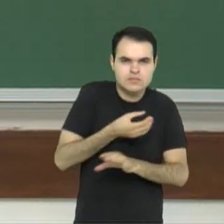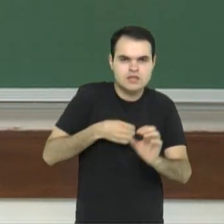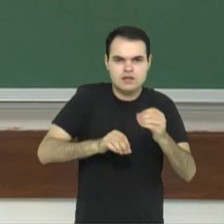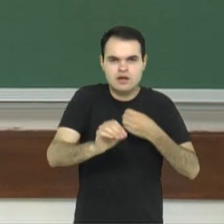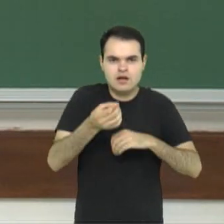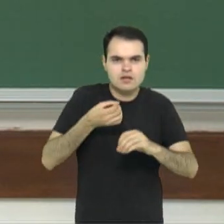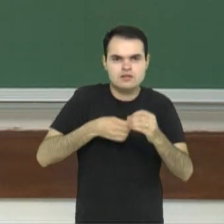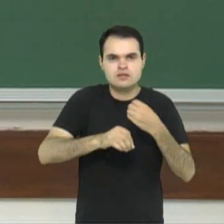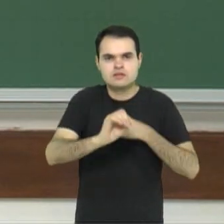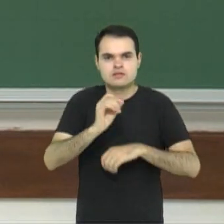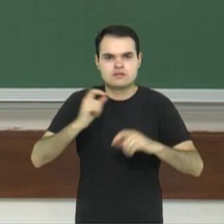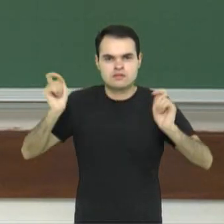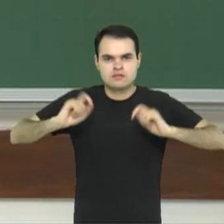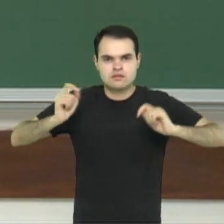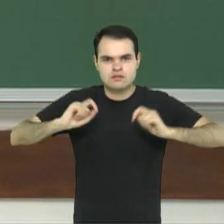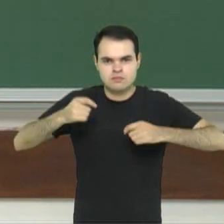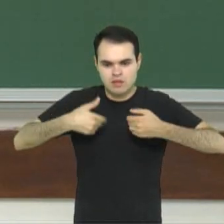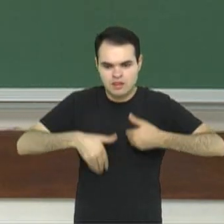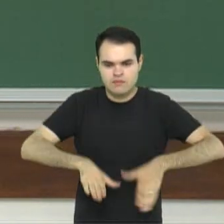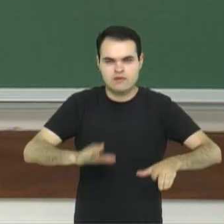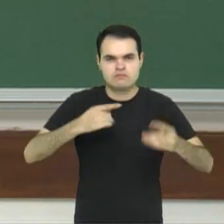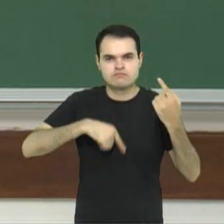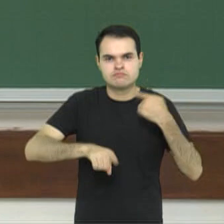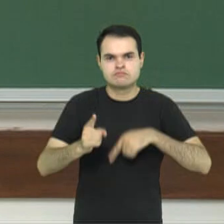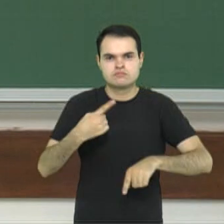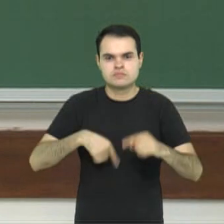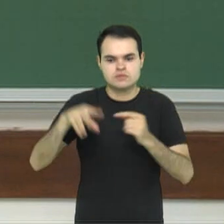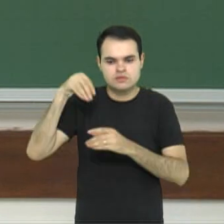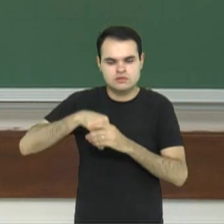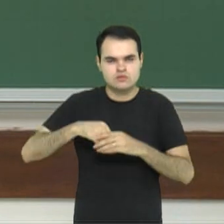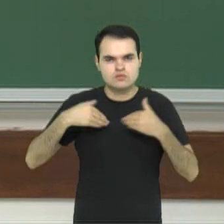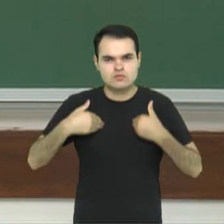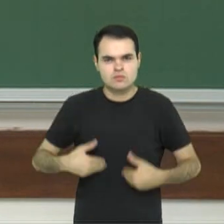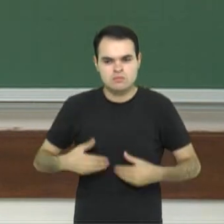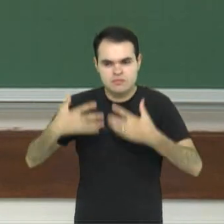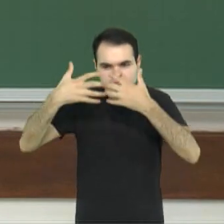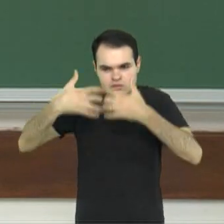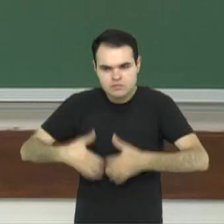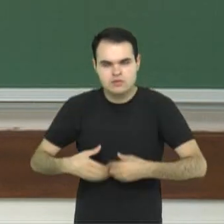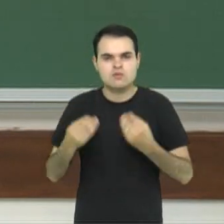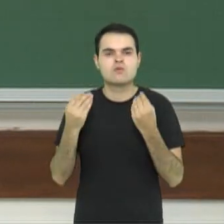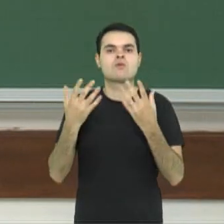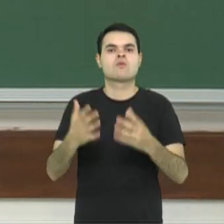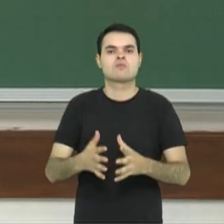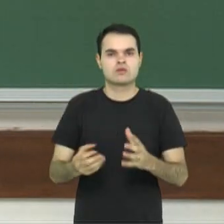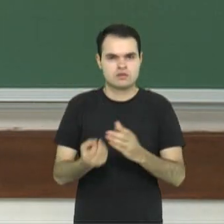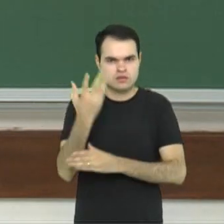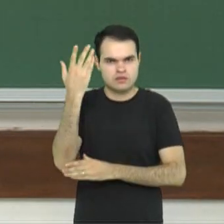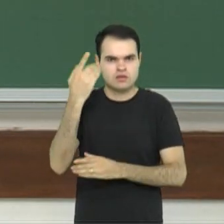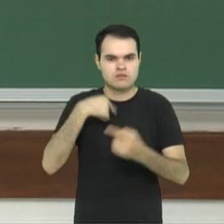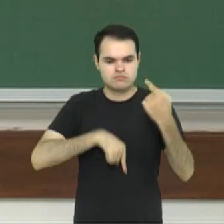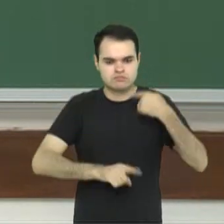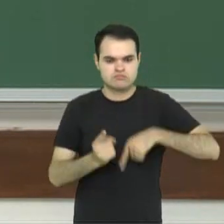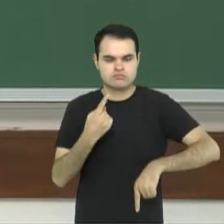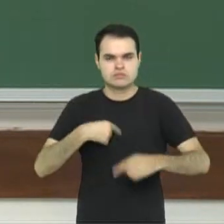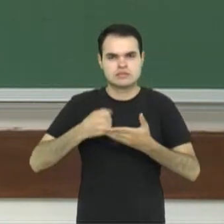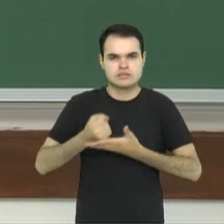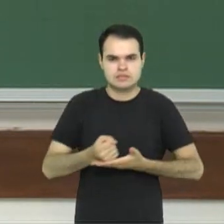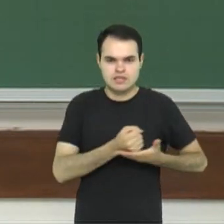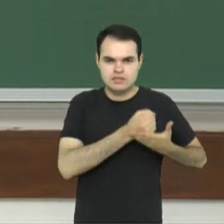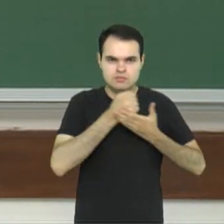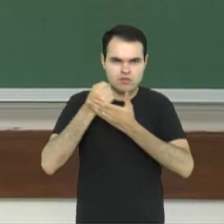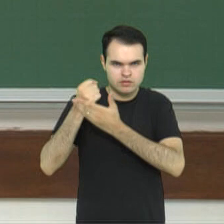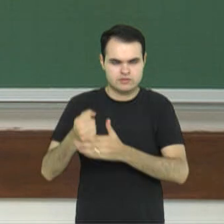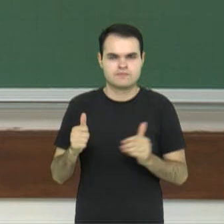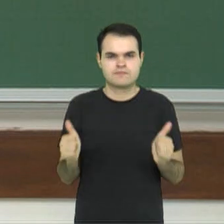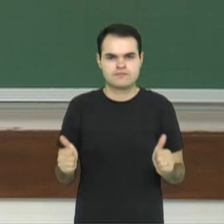eles possam ser transferidos de forma mais adequada dentro de um organismo mais complexo? É a criação de um sistema de transporte. Beleza?